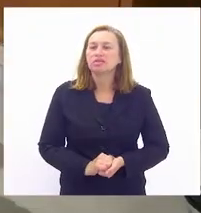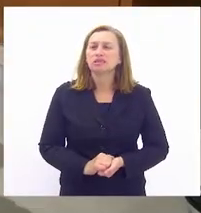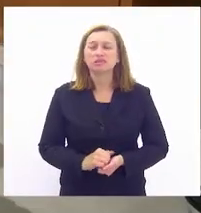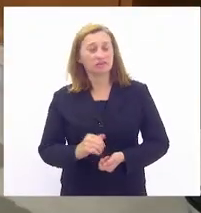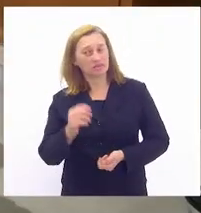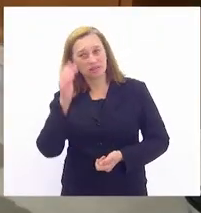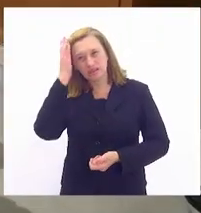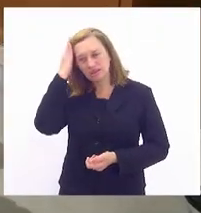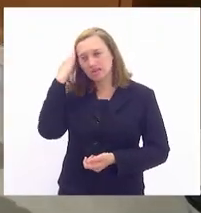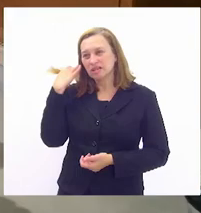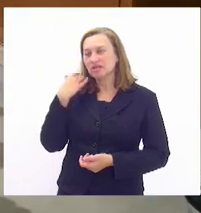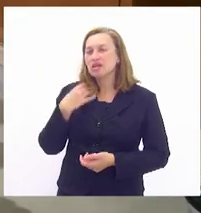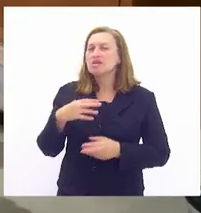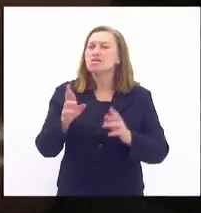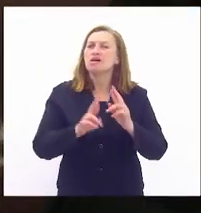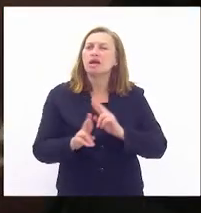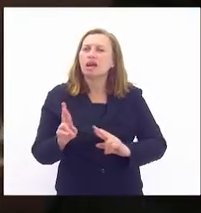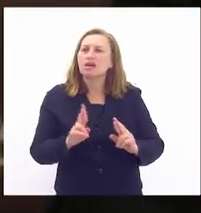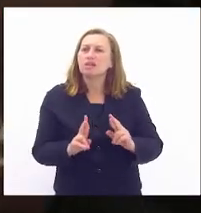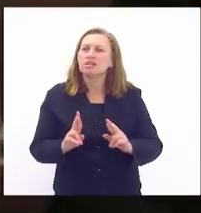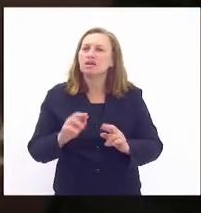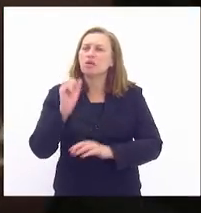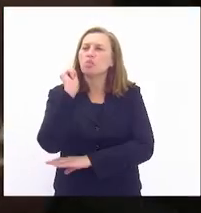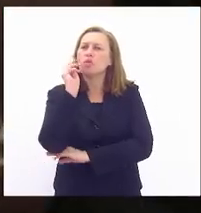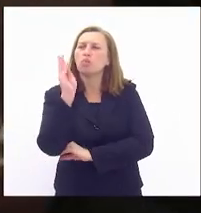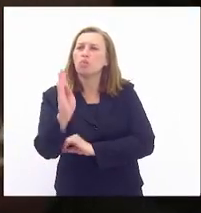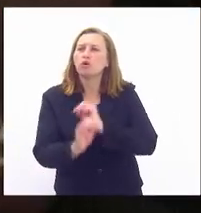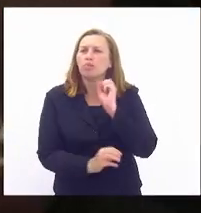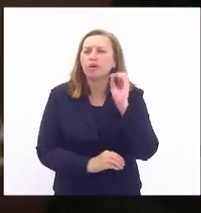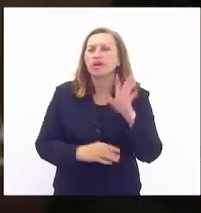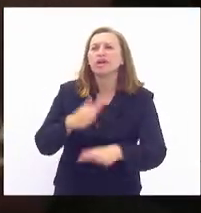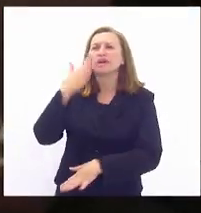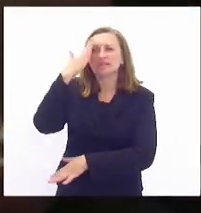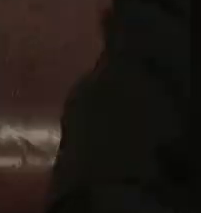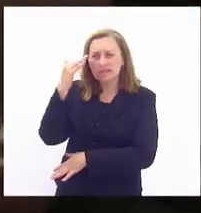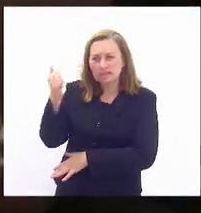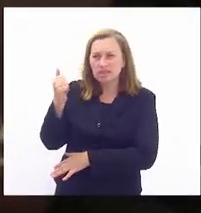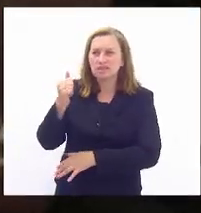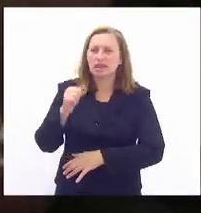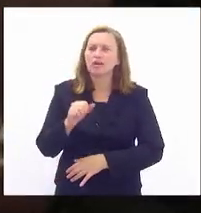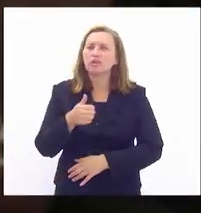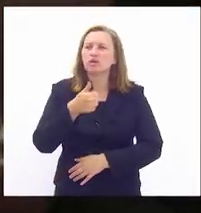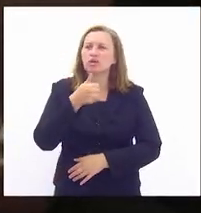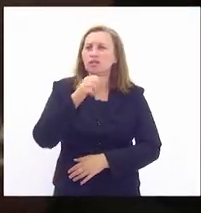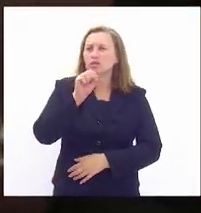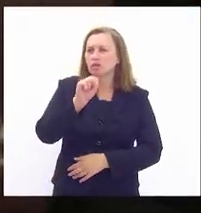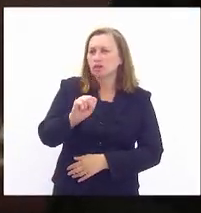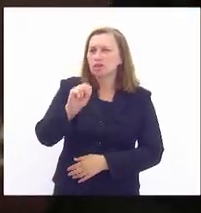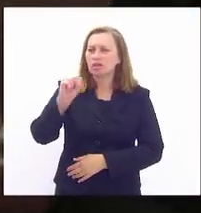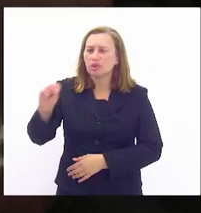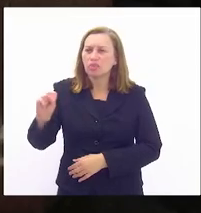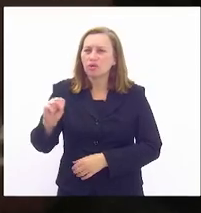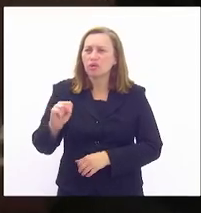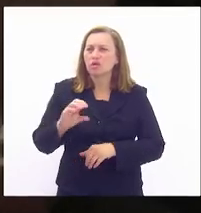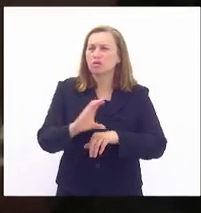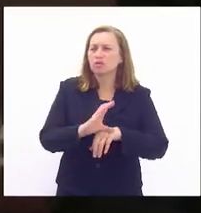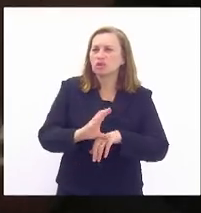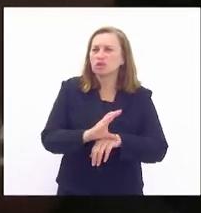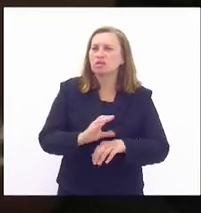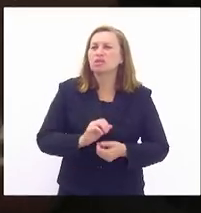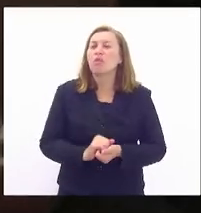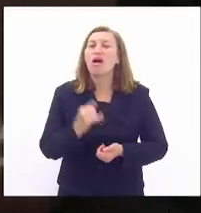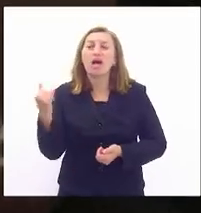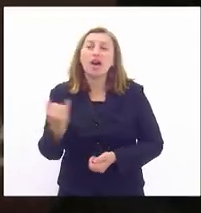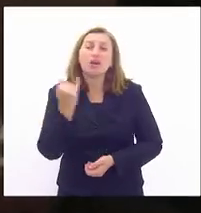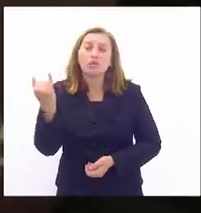questionamento em relação ao meio ambiente, que a gente sabe que o Constituinte de 88, ele trouxe lá no 225 a